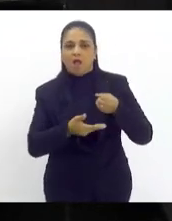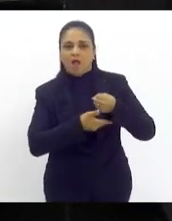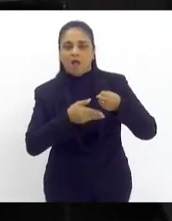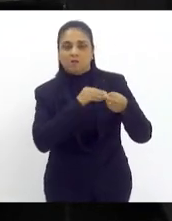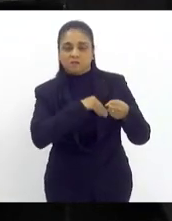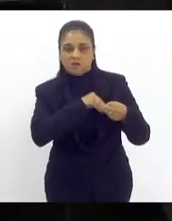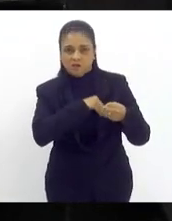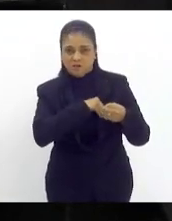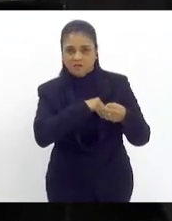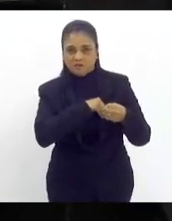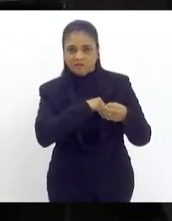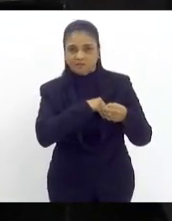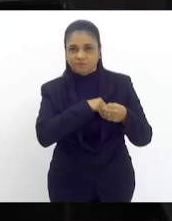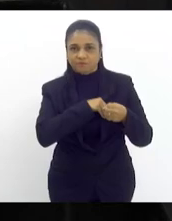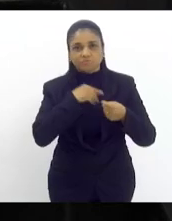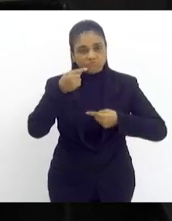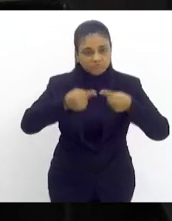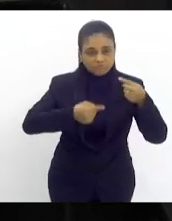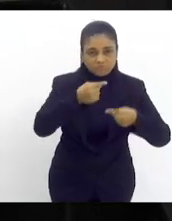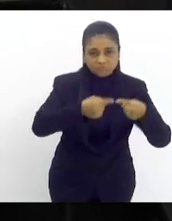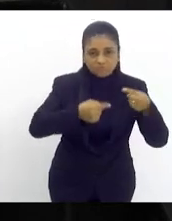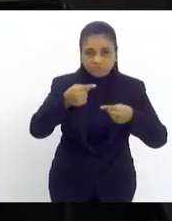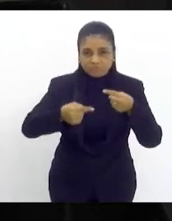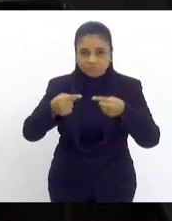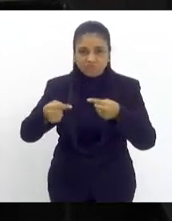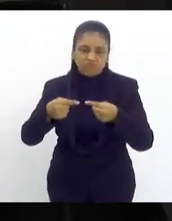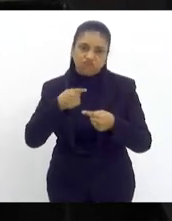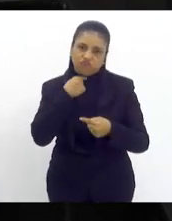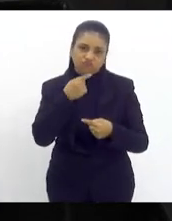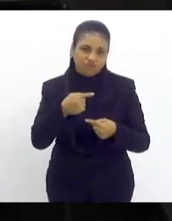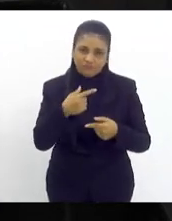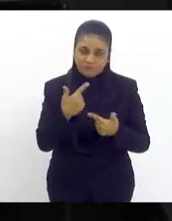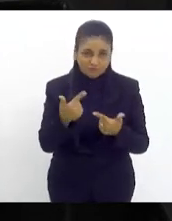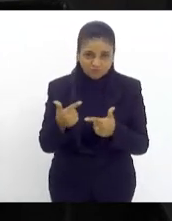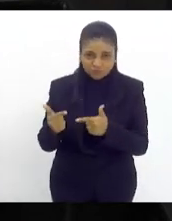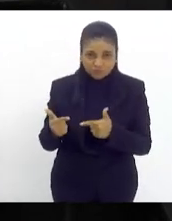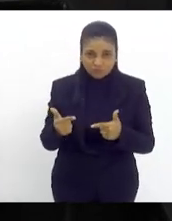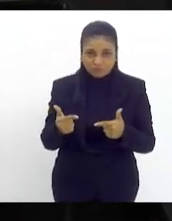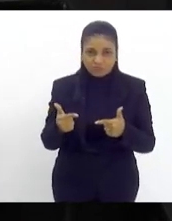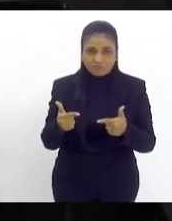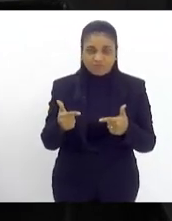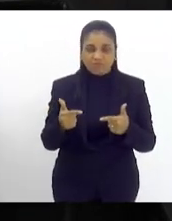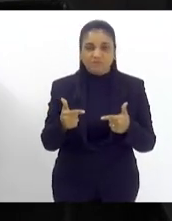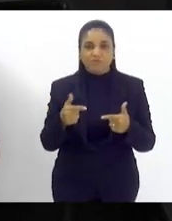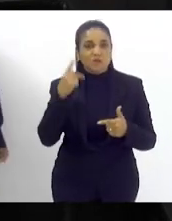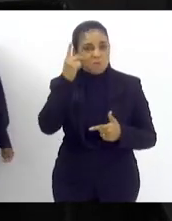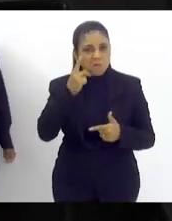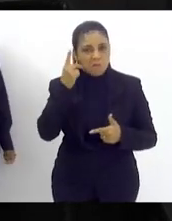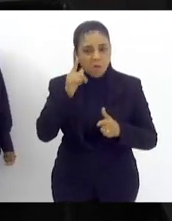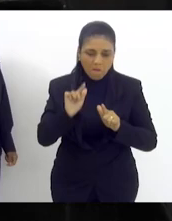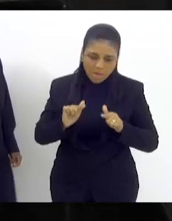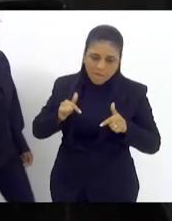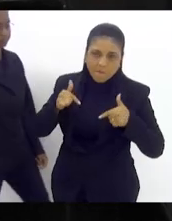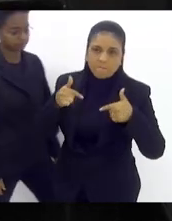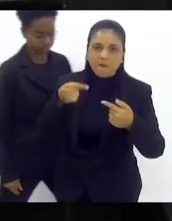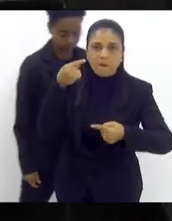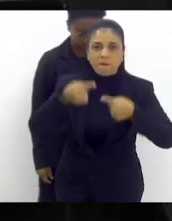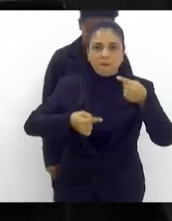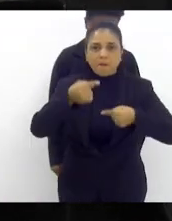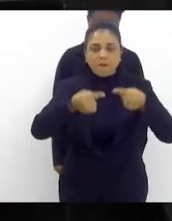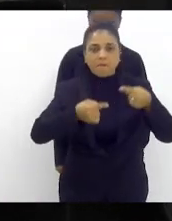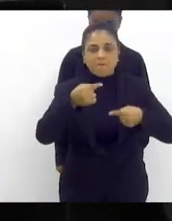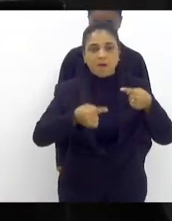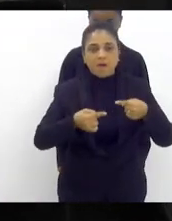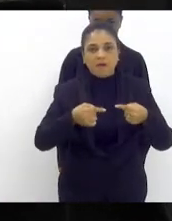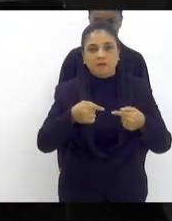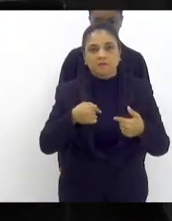e eu não tenho dúvida que todos os parlamentares dessa casa estarão imbuídos nesse debate porque ninguém